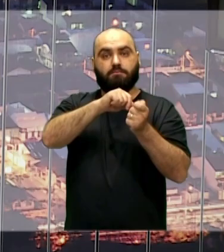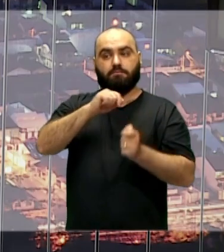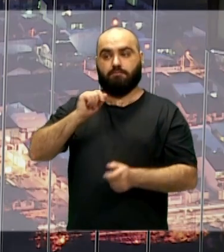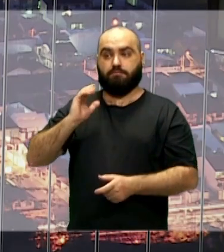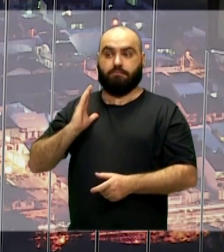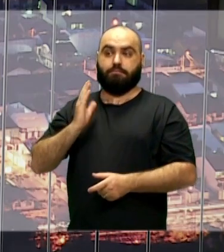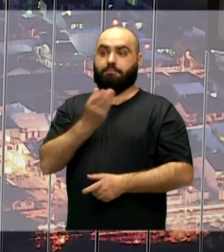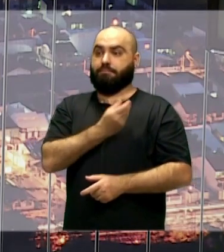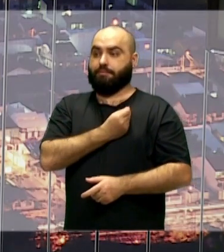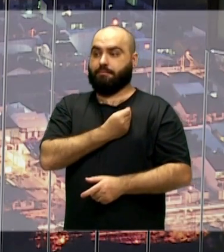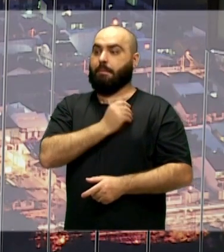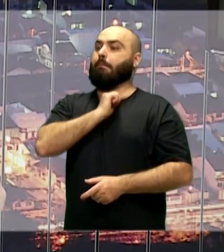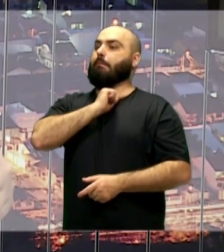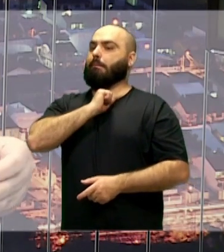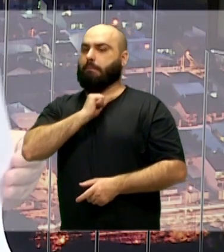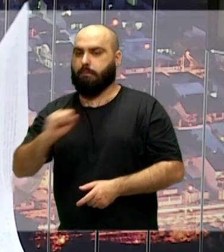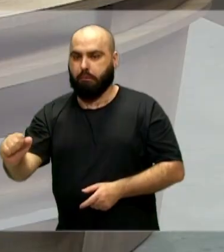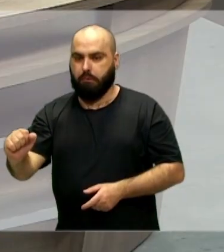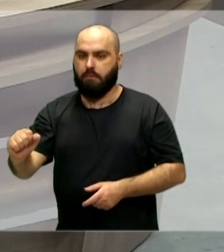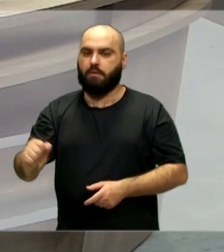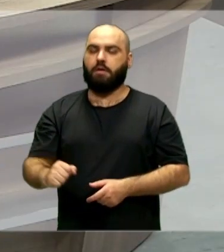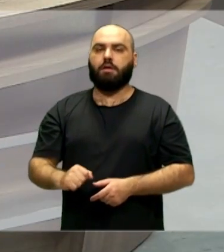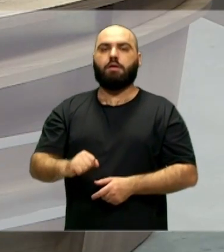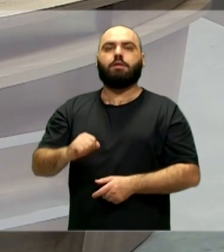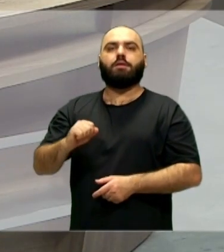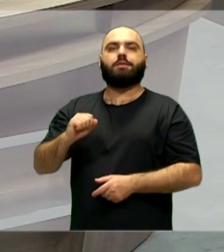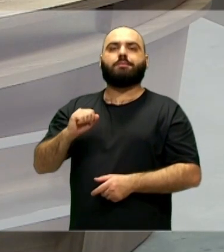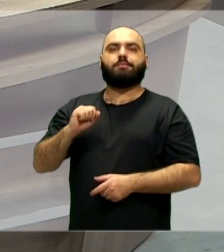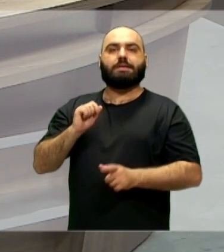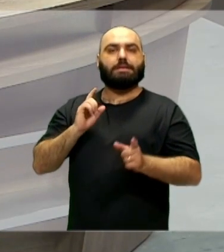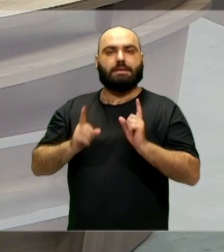relativo a 2023, foram